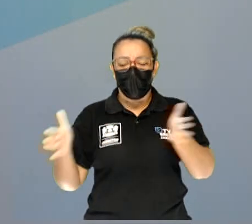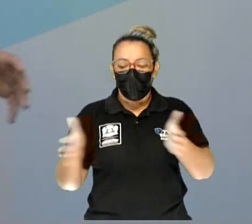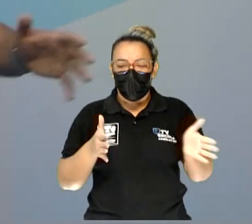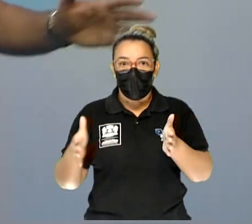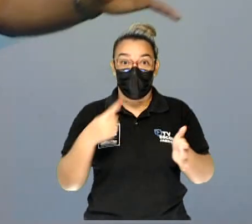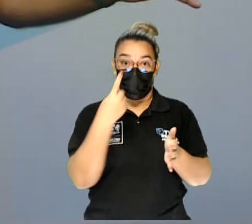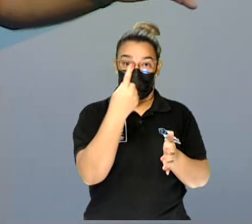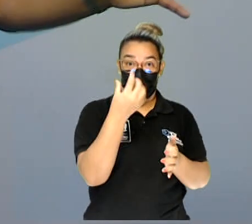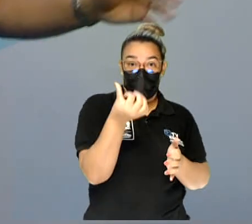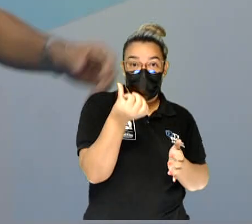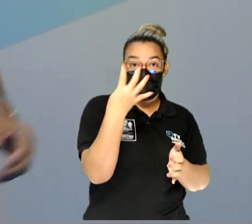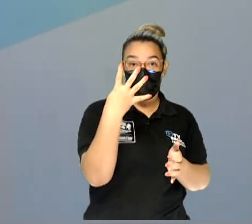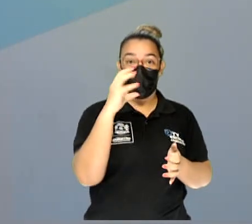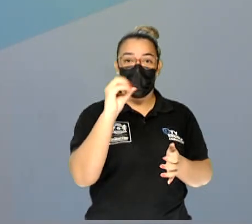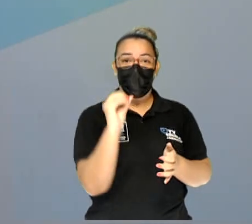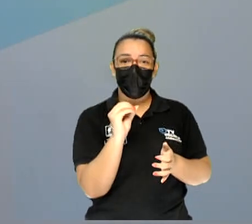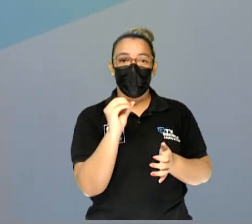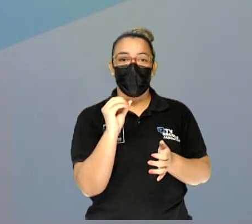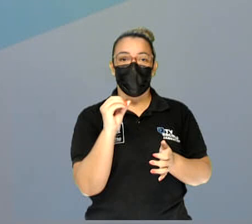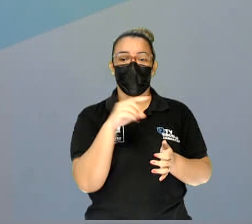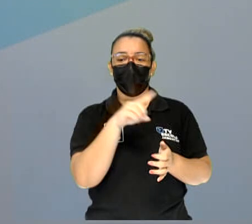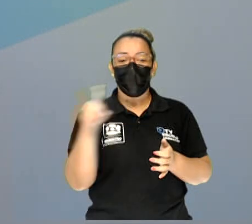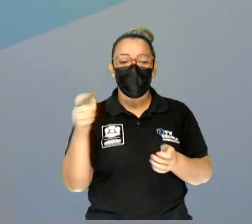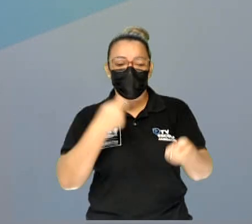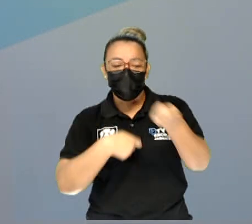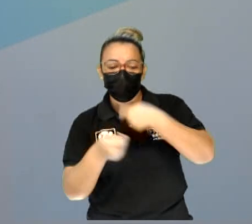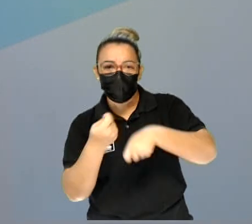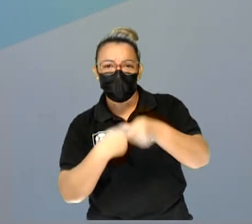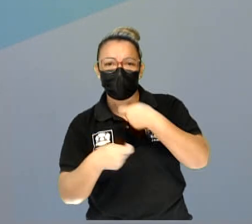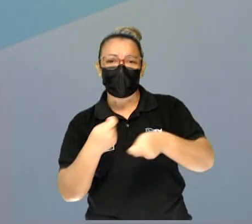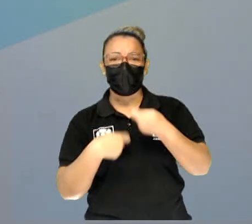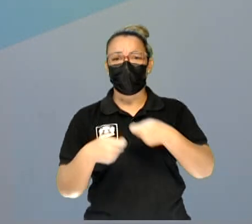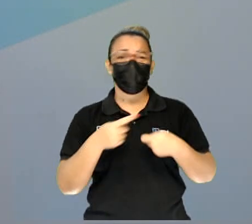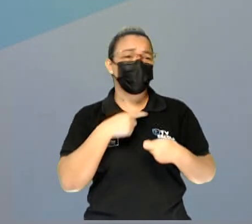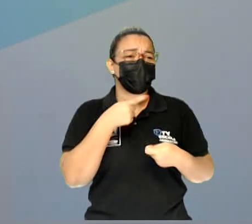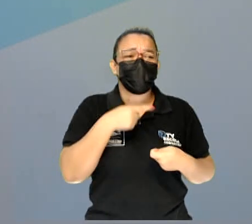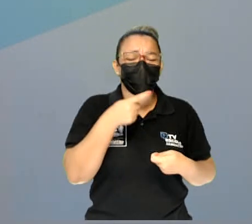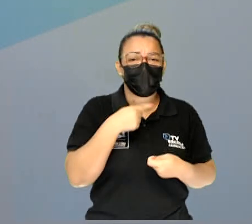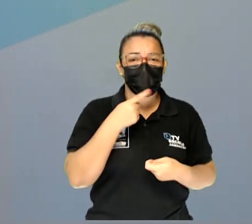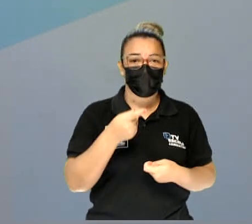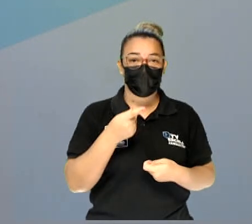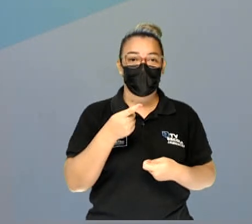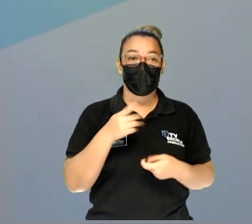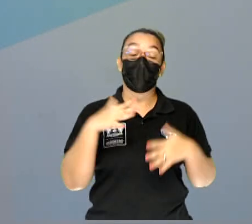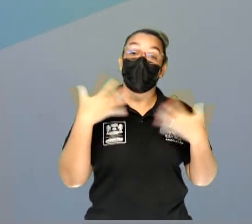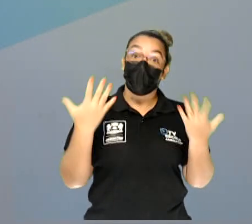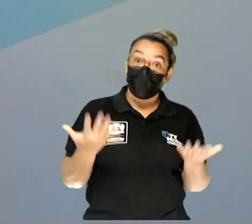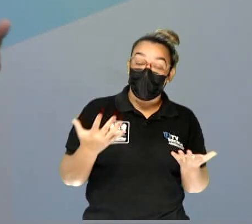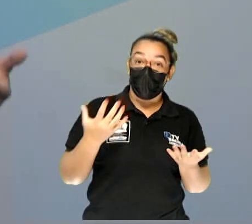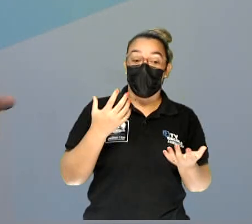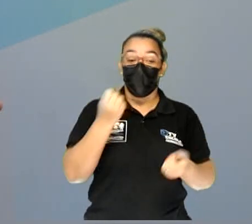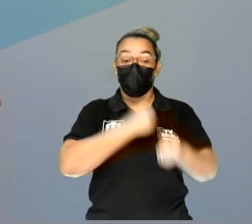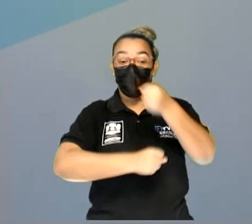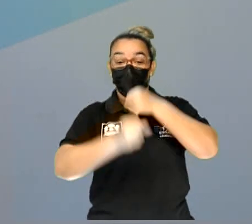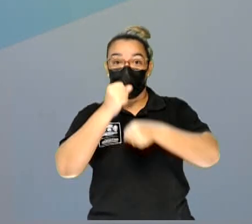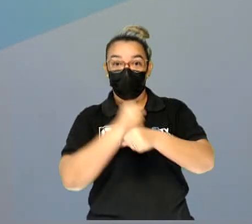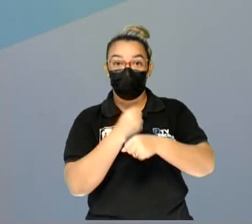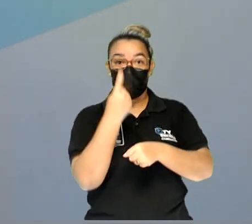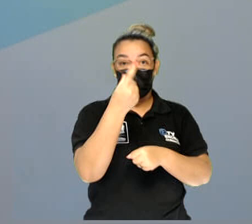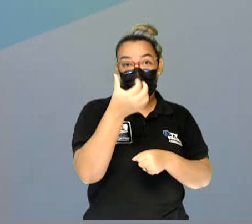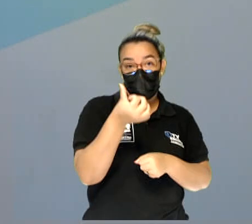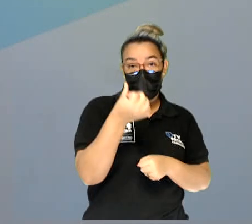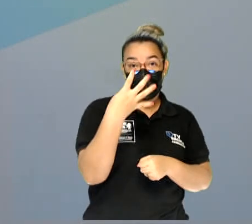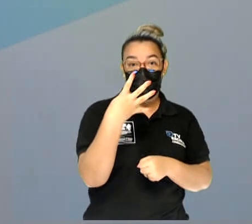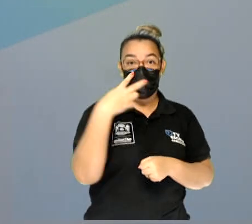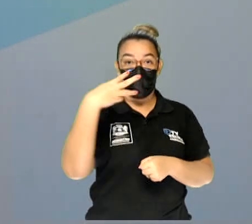Abriu muito leque de investimentos e não conseguia dar conta. Então, em 1643, uma das